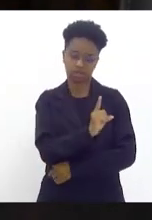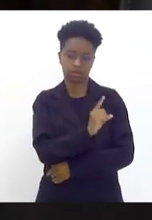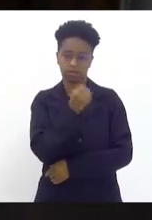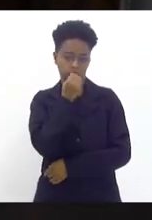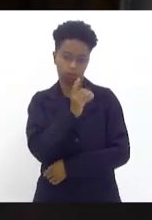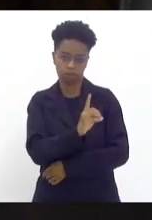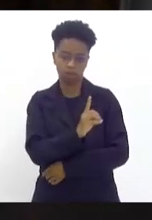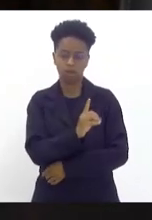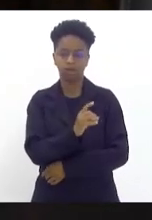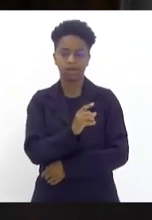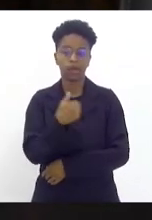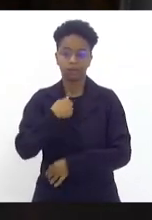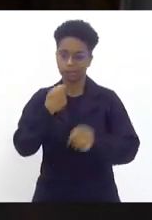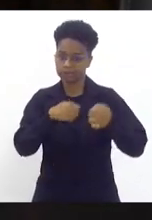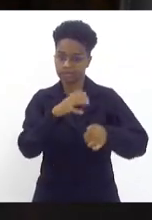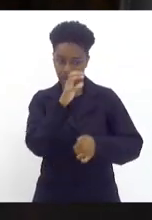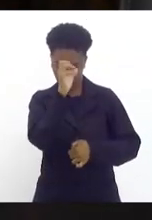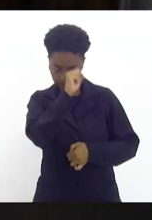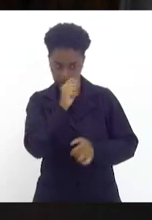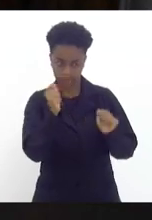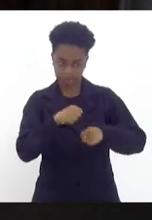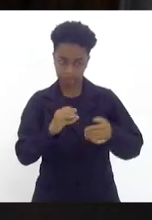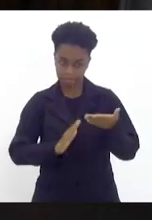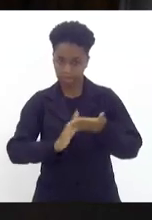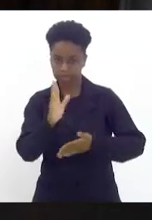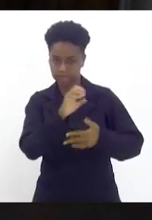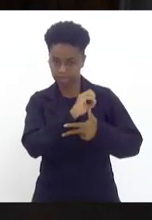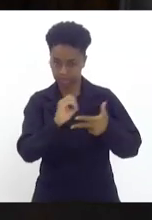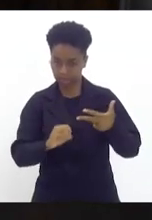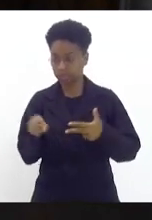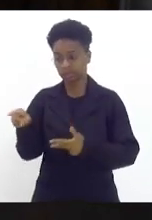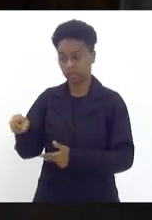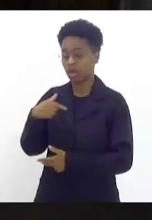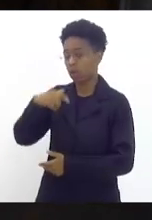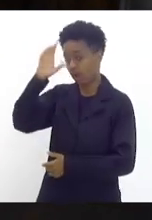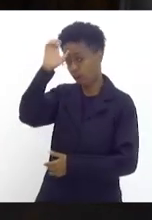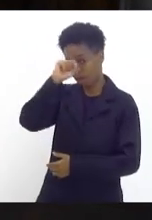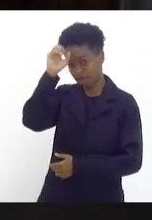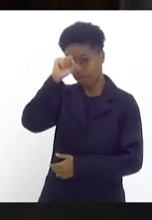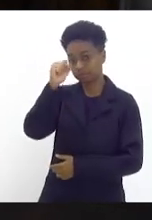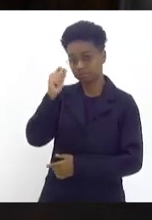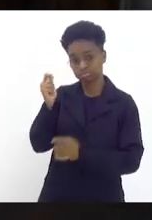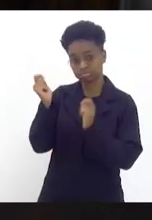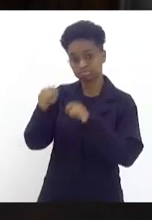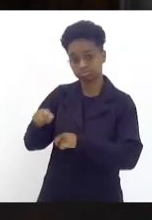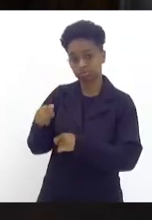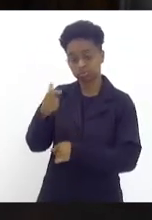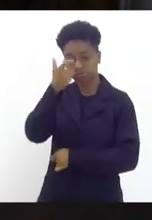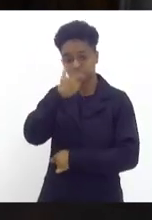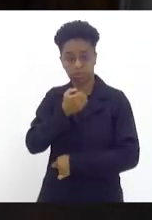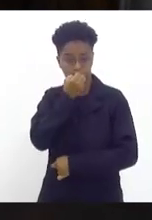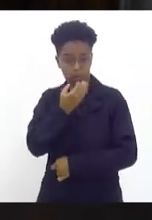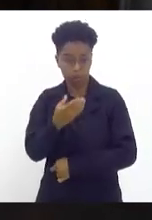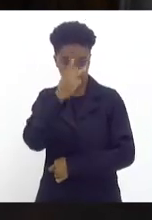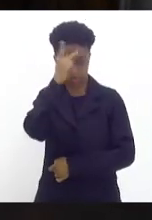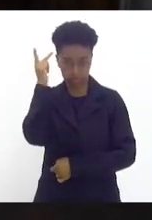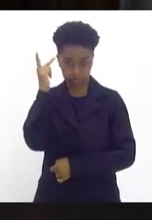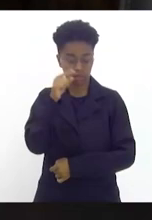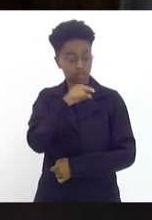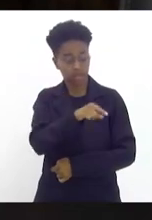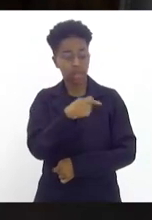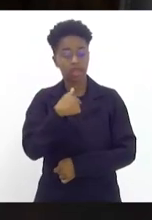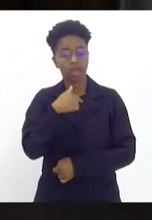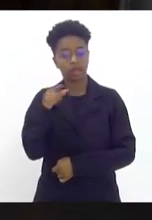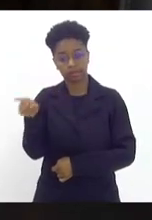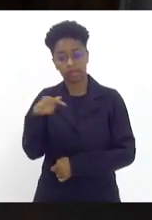Isso aqui eu preciso aprender para poder passar no Enem. Isso aqui eu aprendo para ser uma boa pessoa. Isso aqui eu aprendo para ser